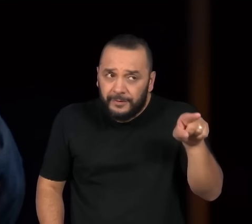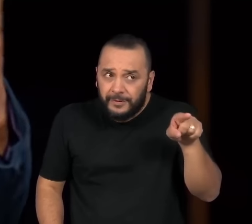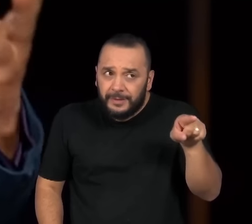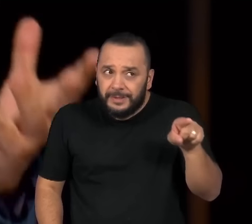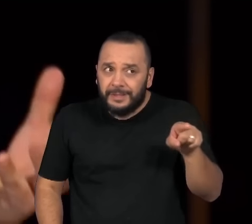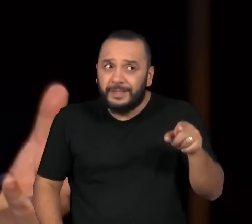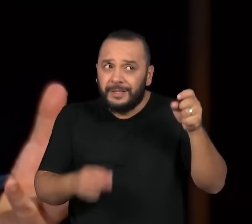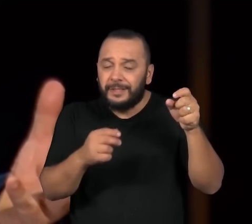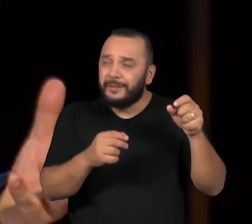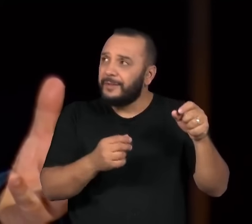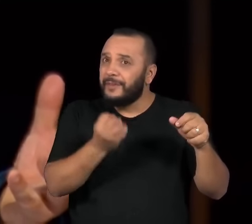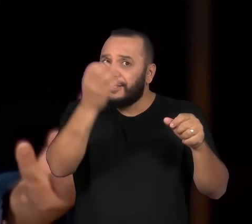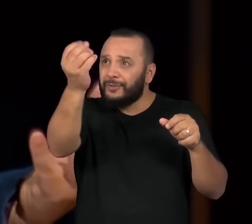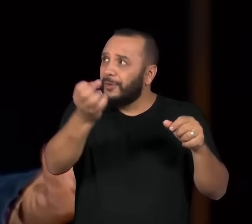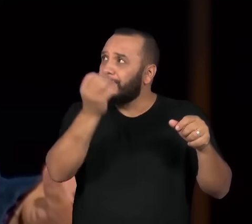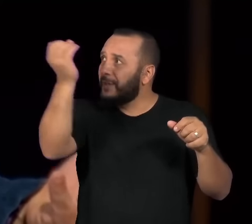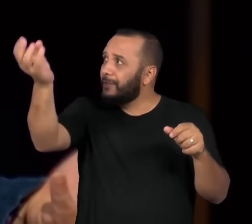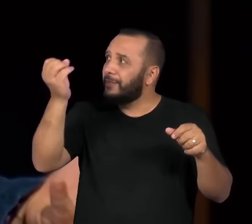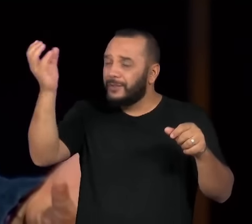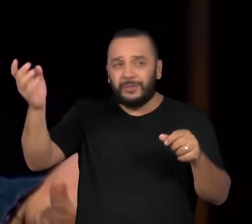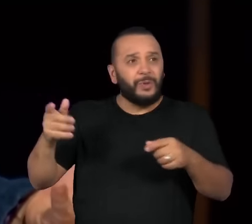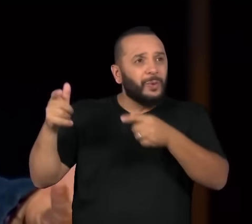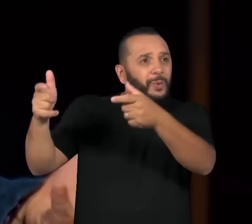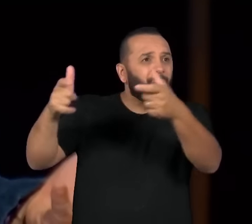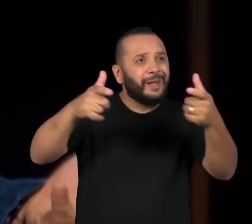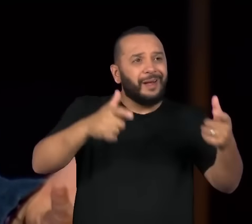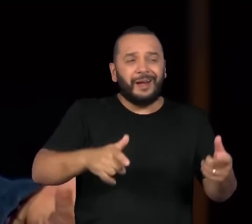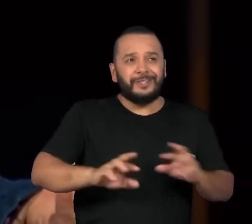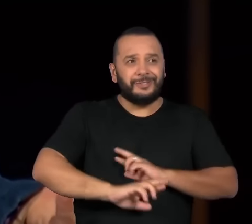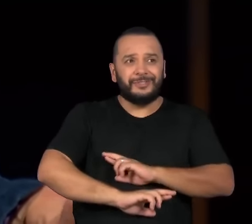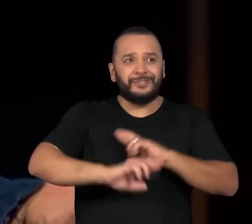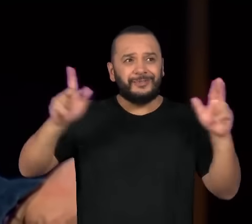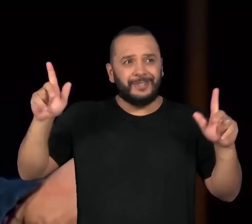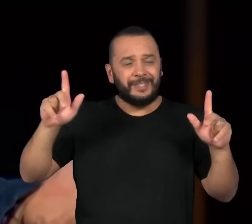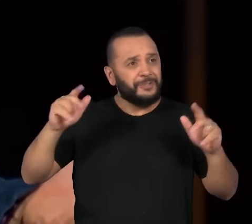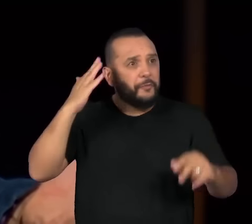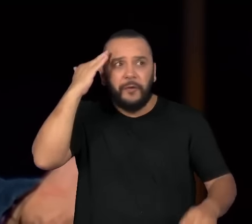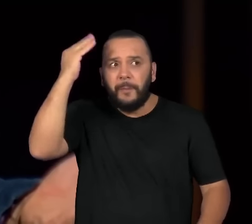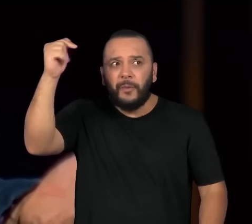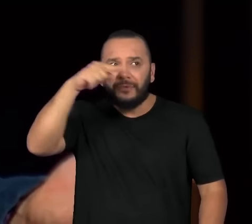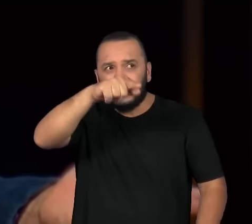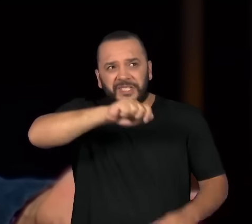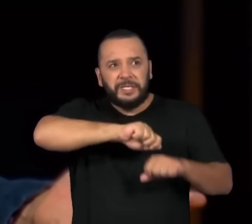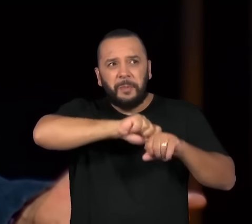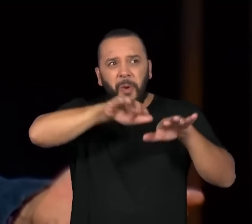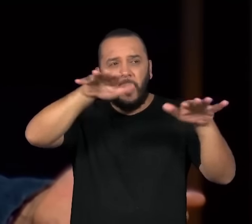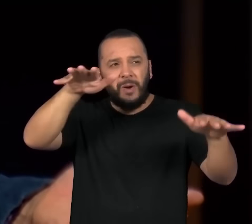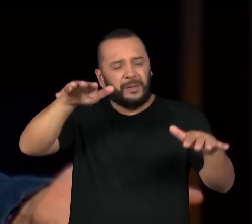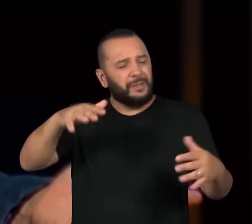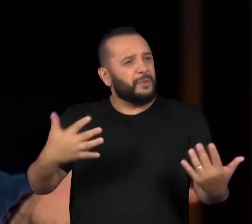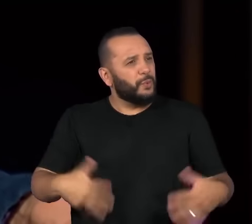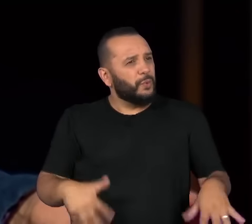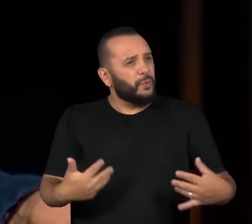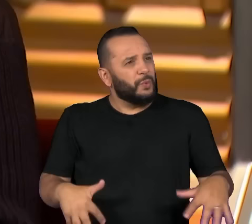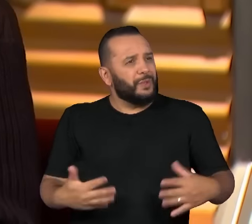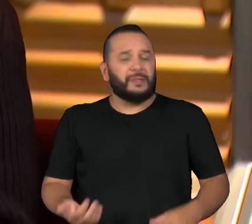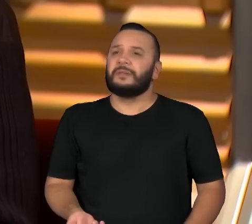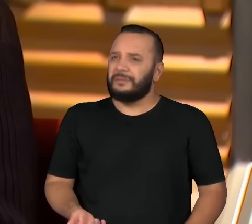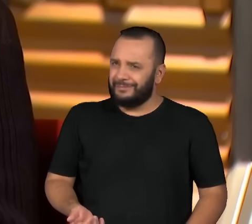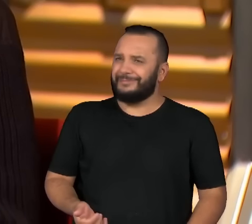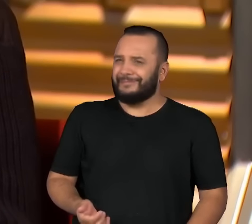lugares muito estranhos que vocês são conhecidos, né? É o incrível. mundo todo, né? E é o